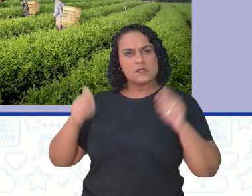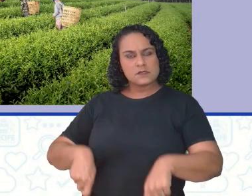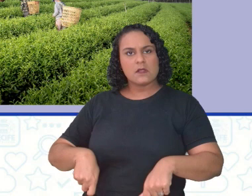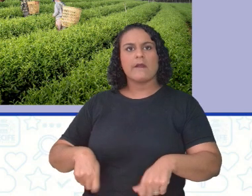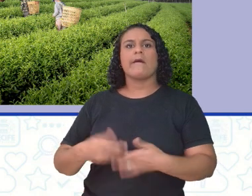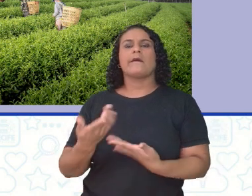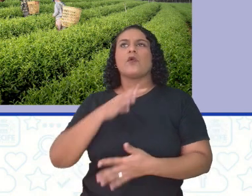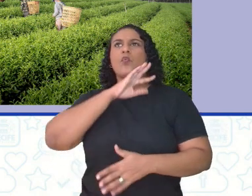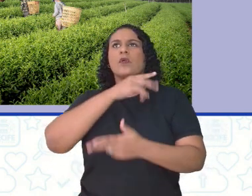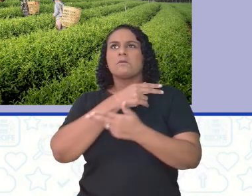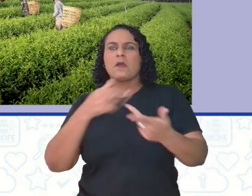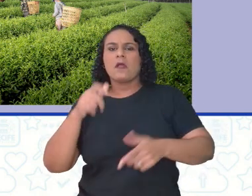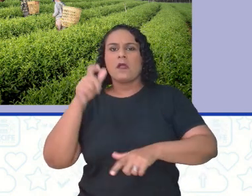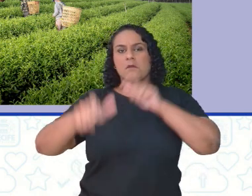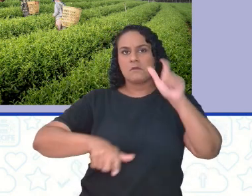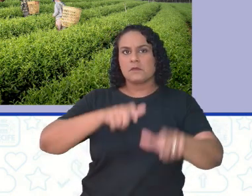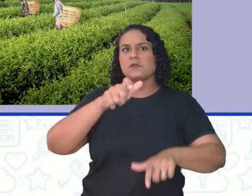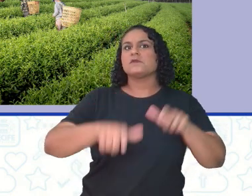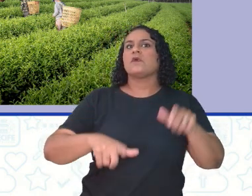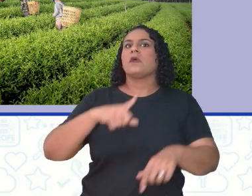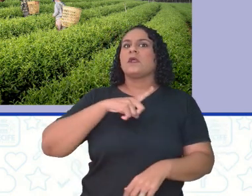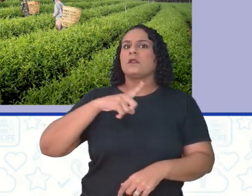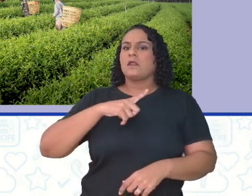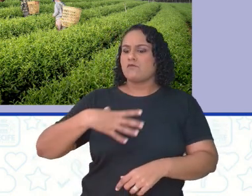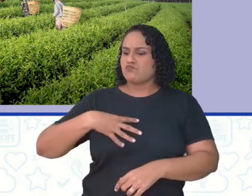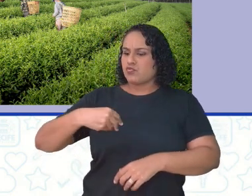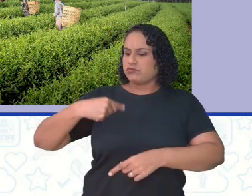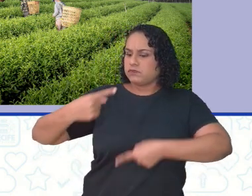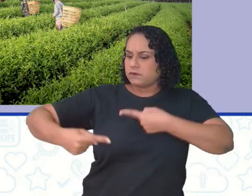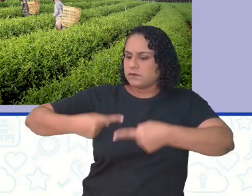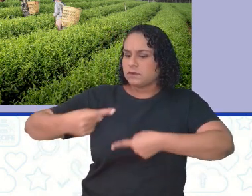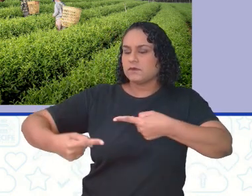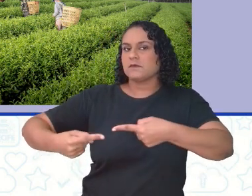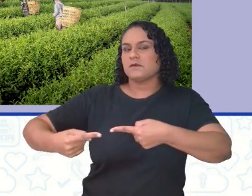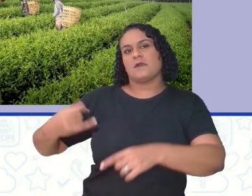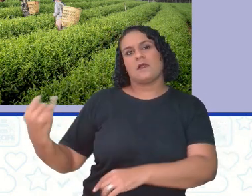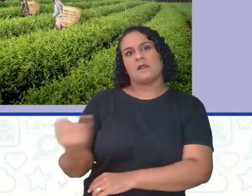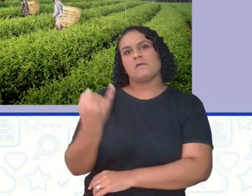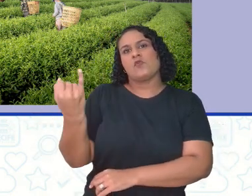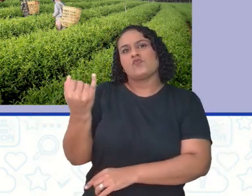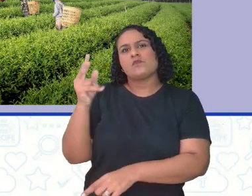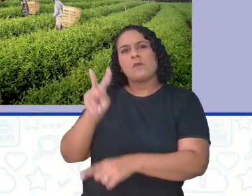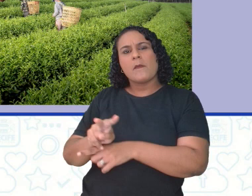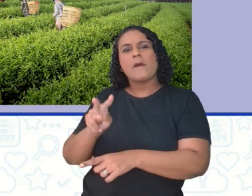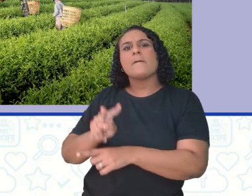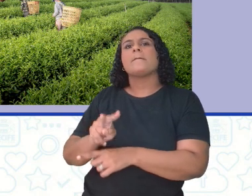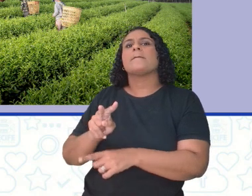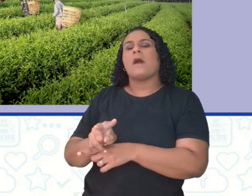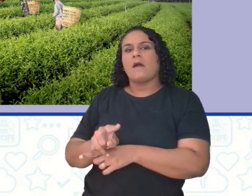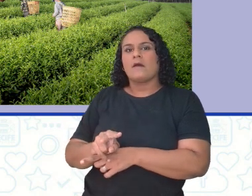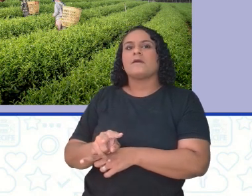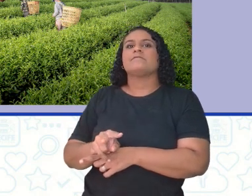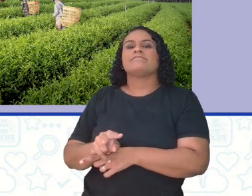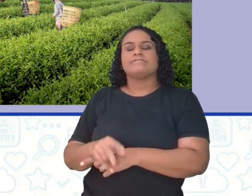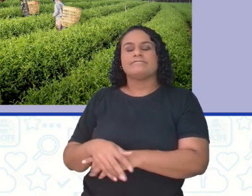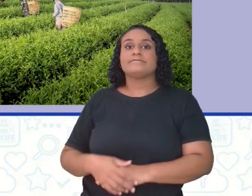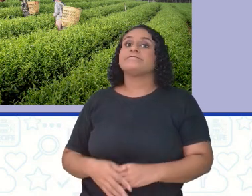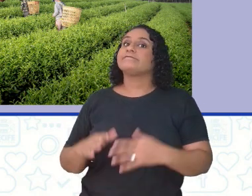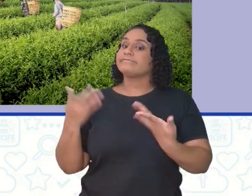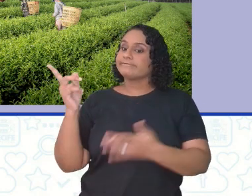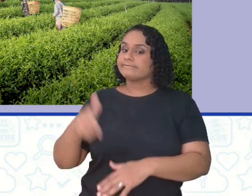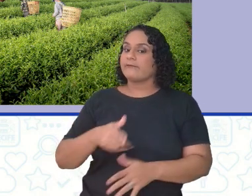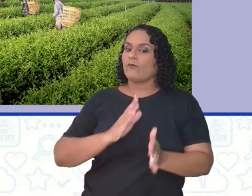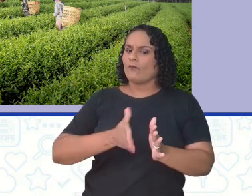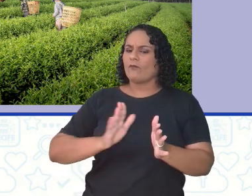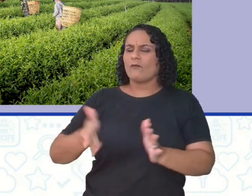vivos apresentam em gerar descendentes. E também ela é fundamental para a manutenção da espécie. Então, observem aí, é um